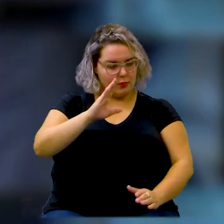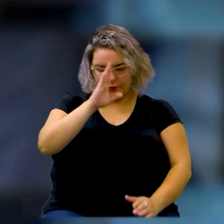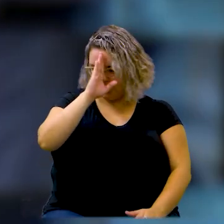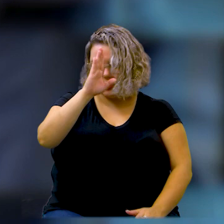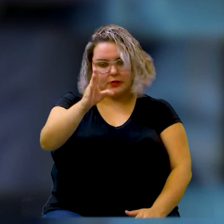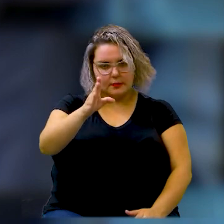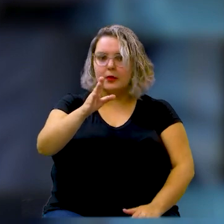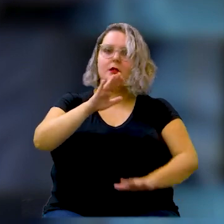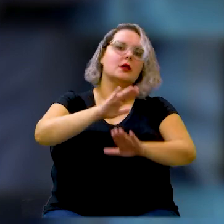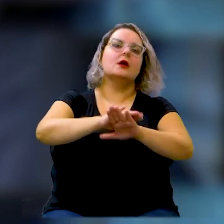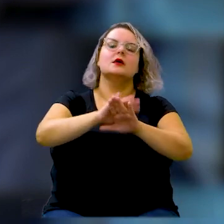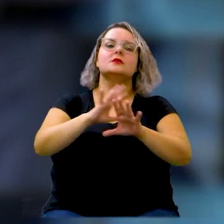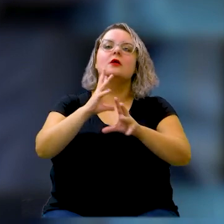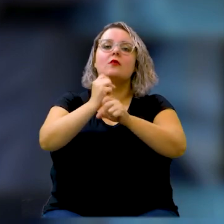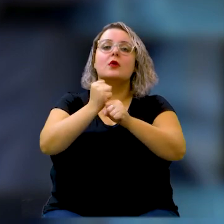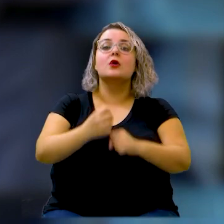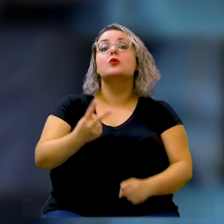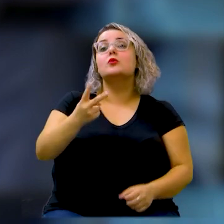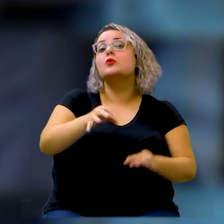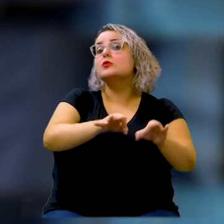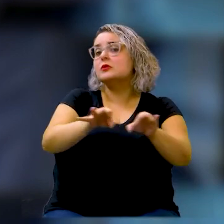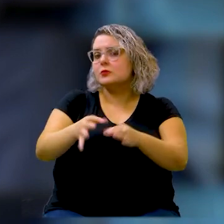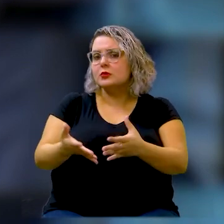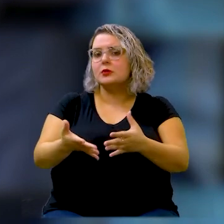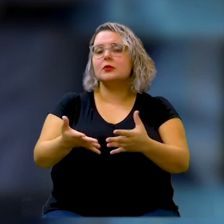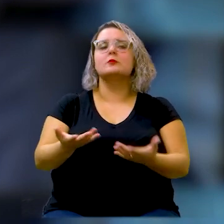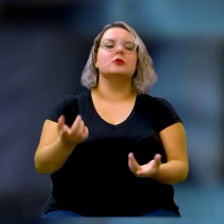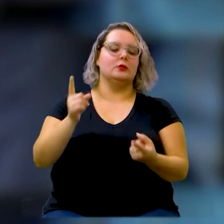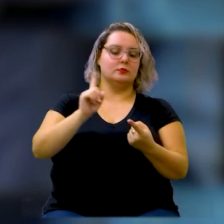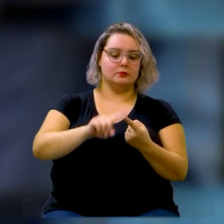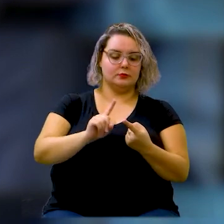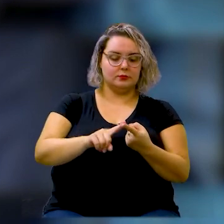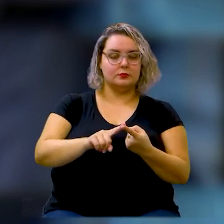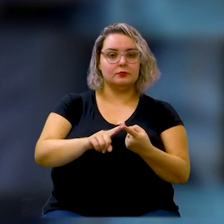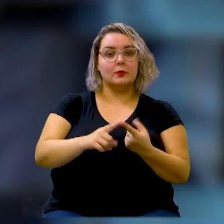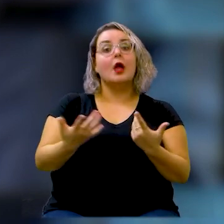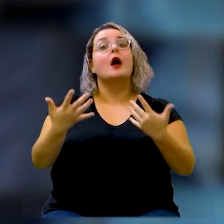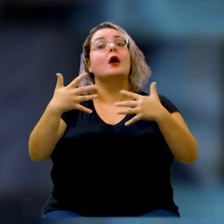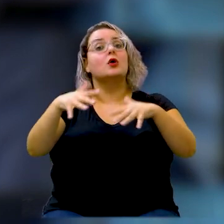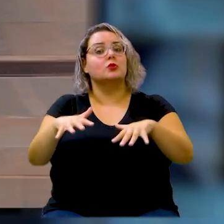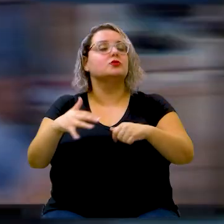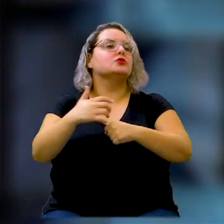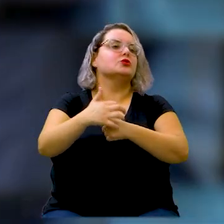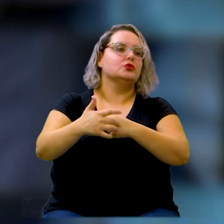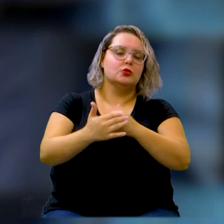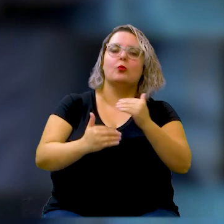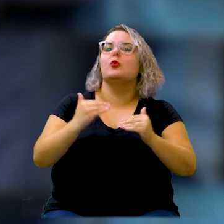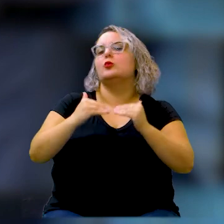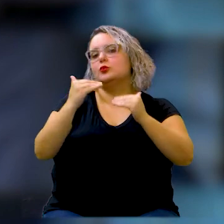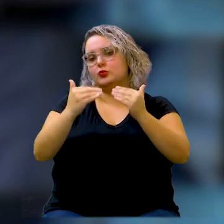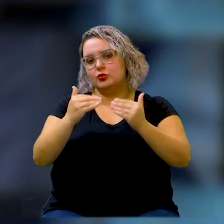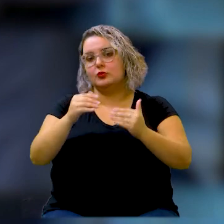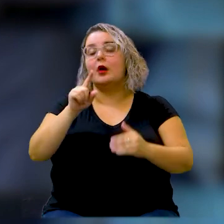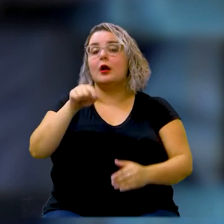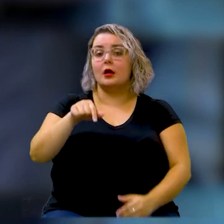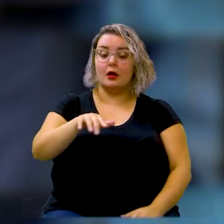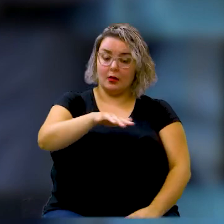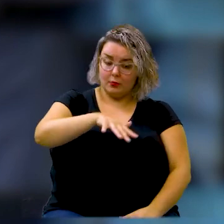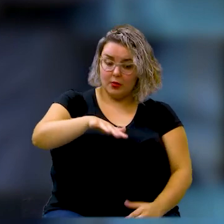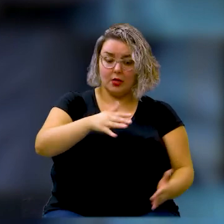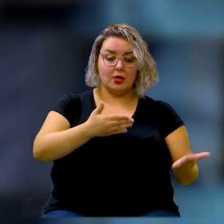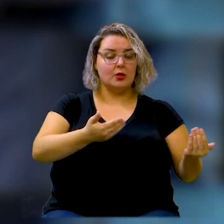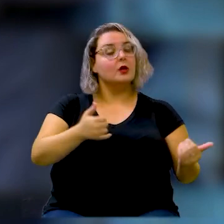Ação Forte. Nós temos 2 programas, o Inclusão Digital Produtiva, que é para jovens